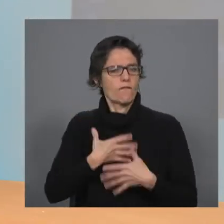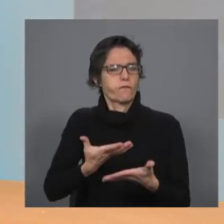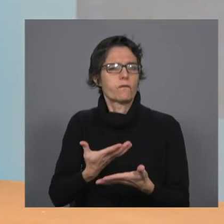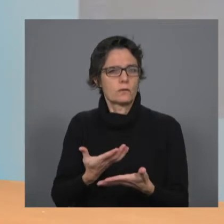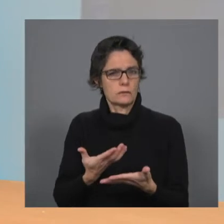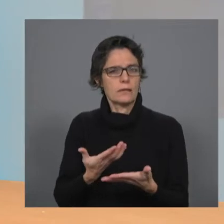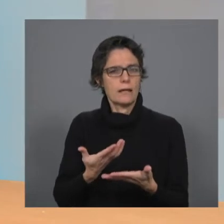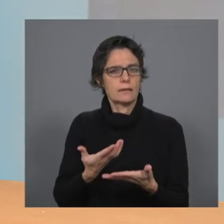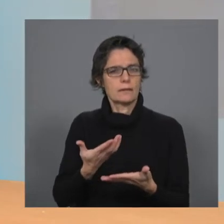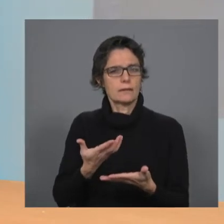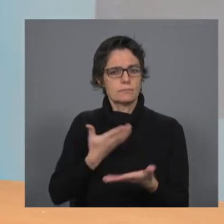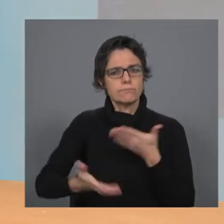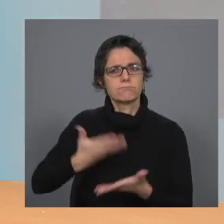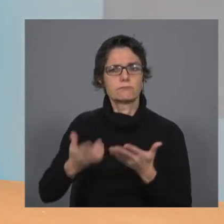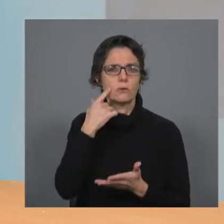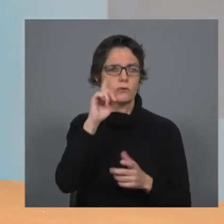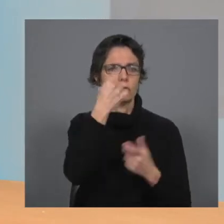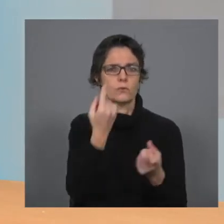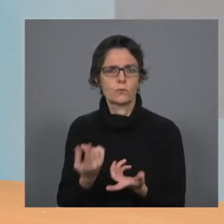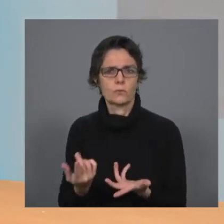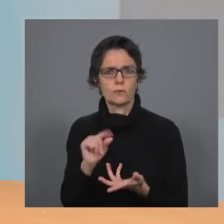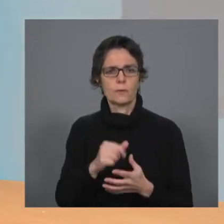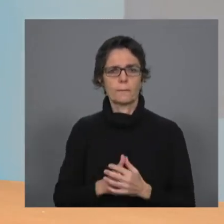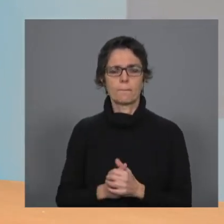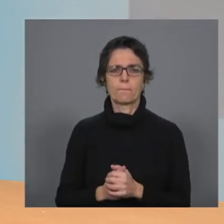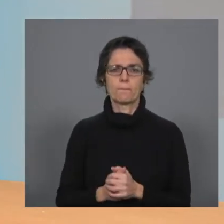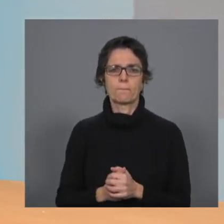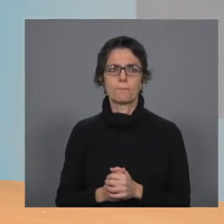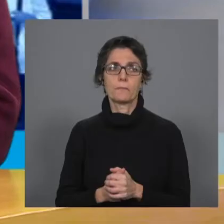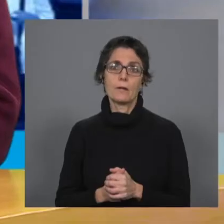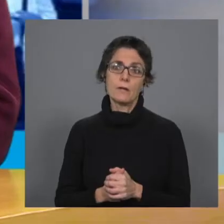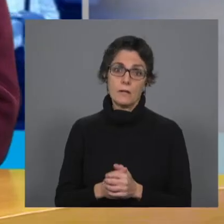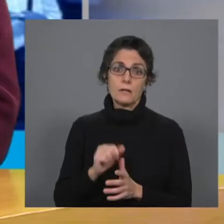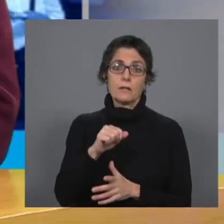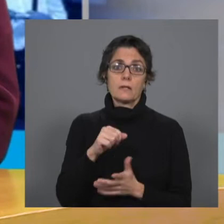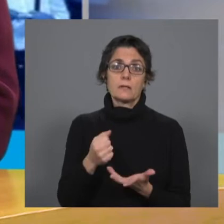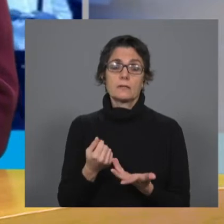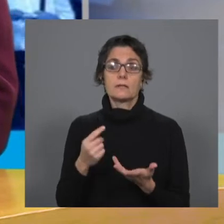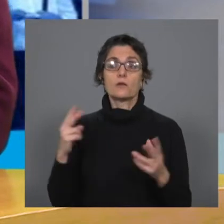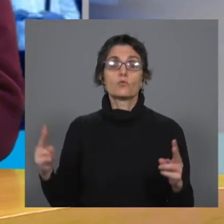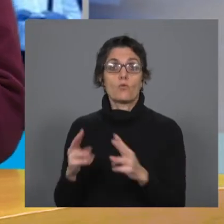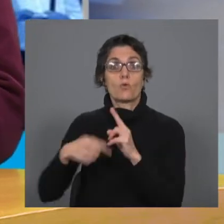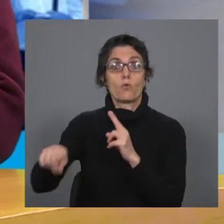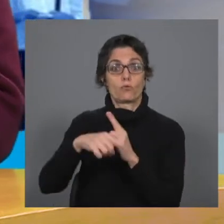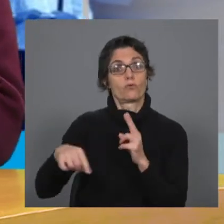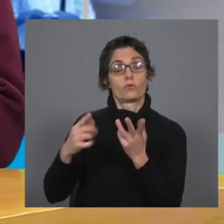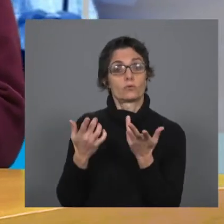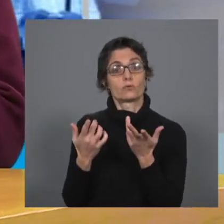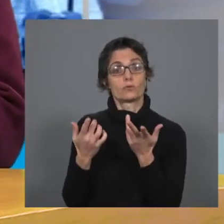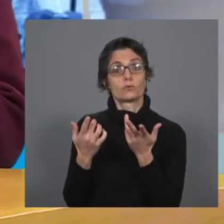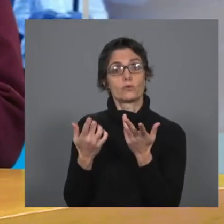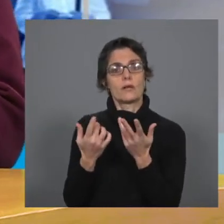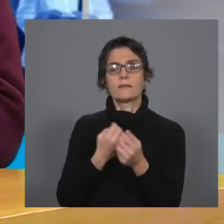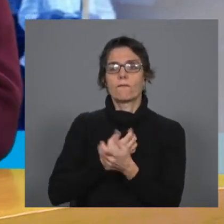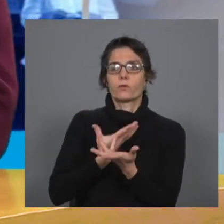mais fôlego a este trabalho. Não, isso é verdade. A experiência que temos tido nos fóruns ecuménicos e, sobretudo, nesta colaboração entre os